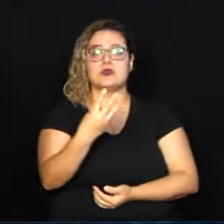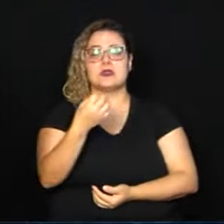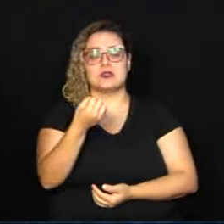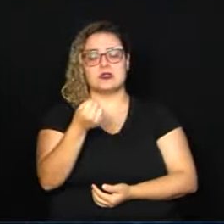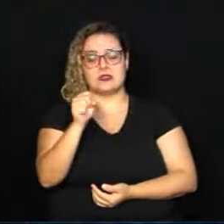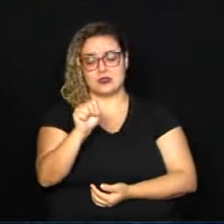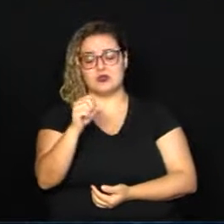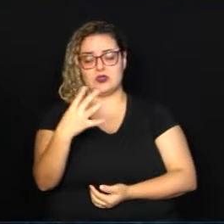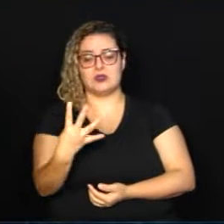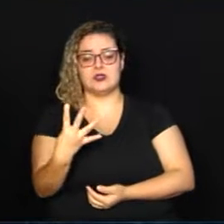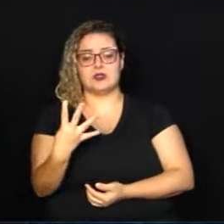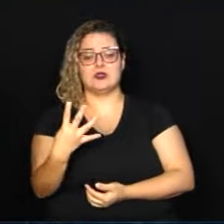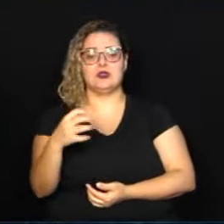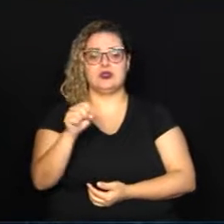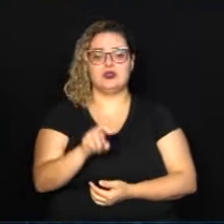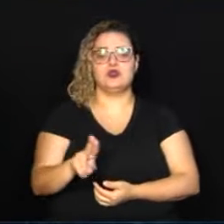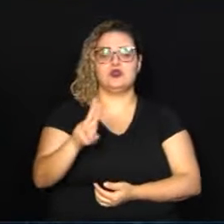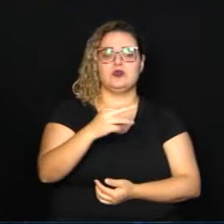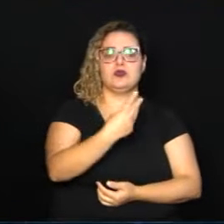15.384, Sumaré,